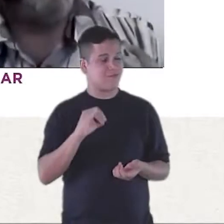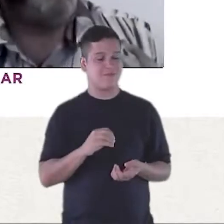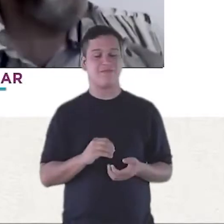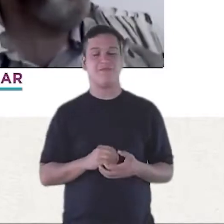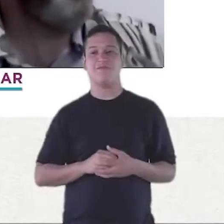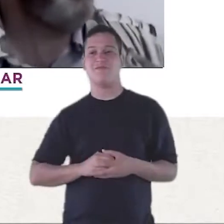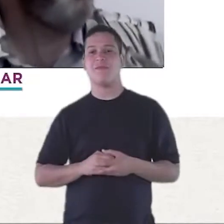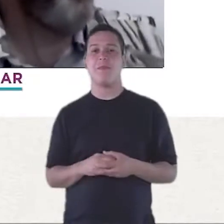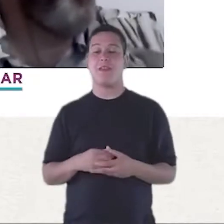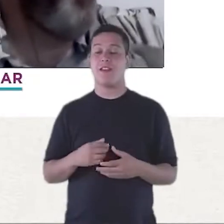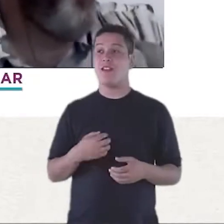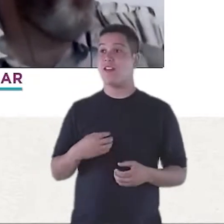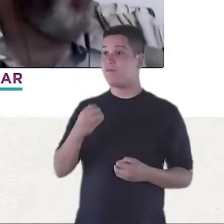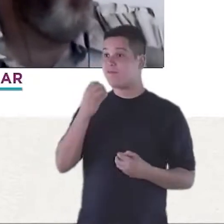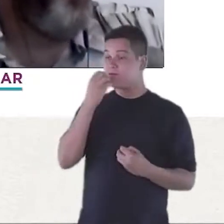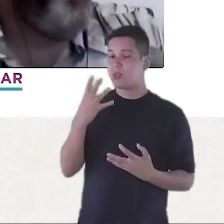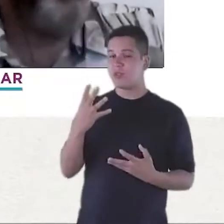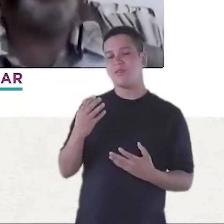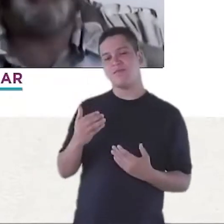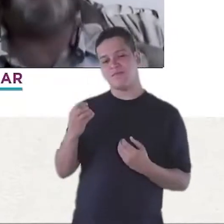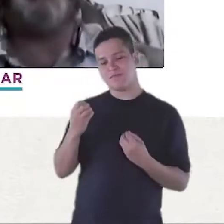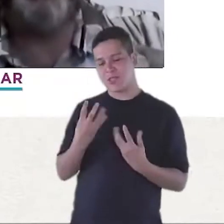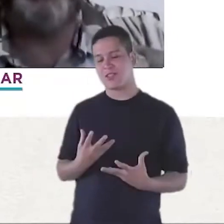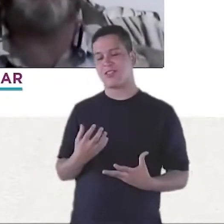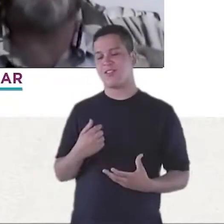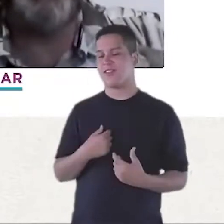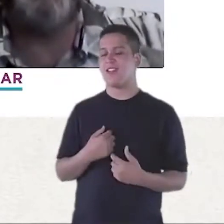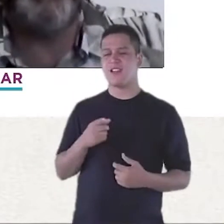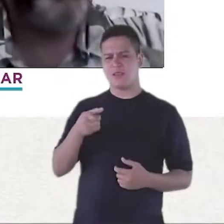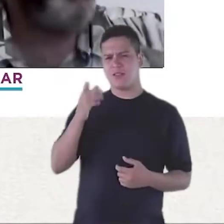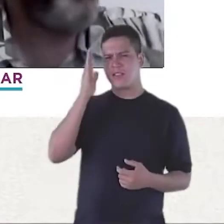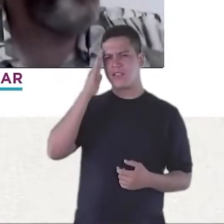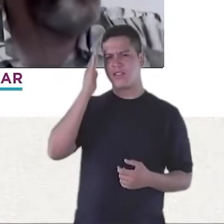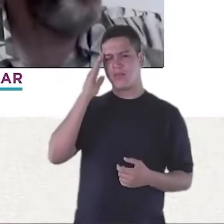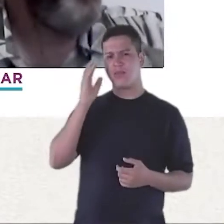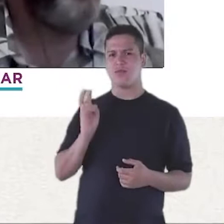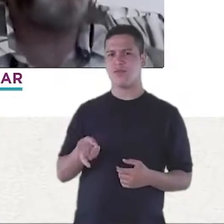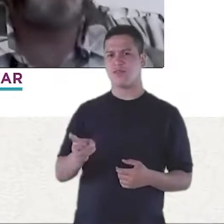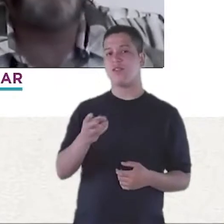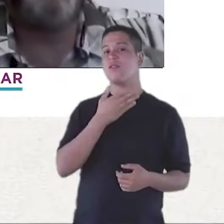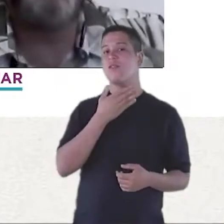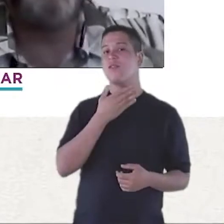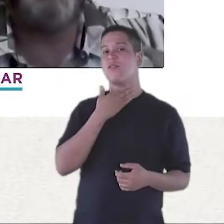Muito bom. Sabe que o Sempre o Papo é um túnel do tempo.